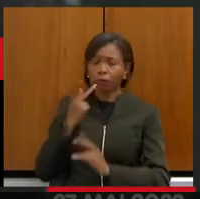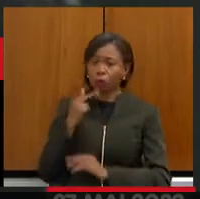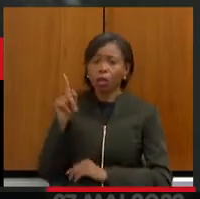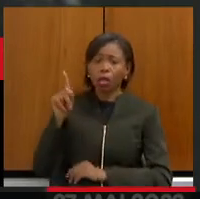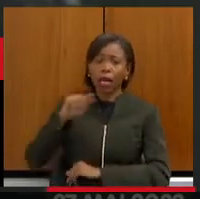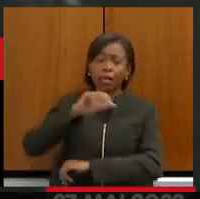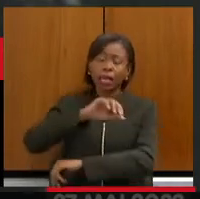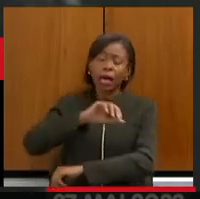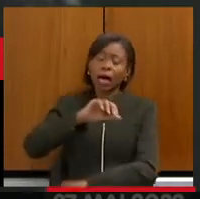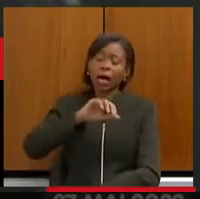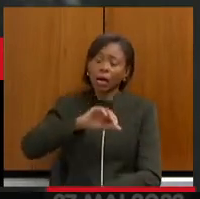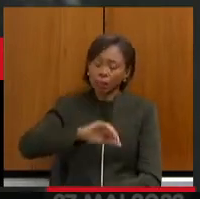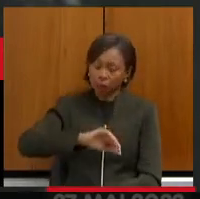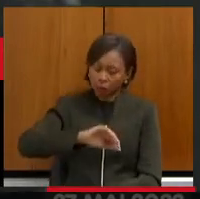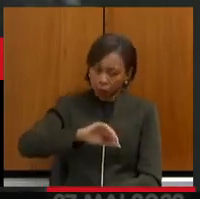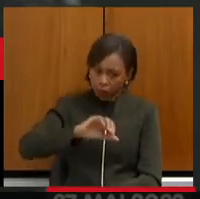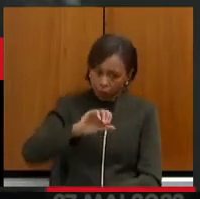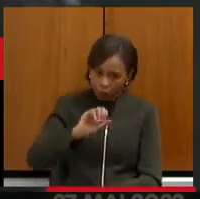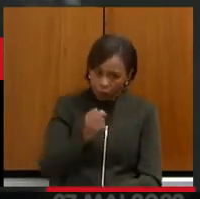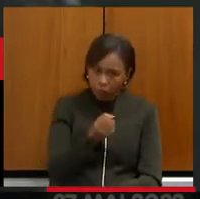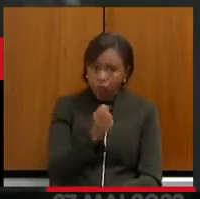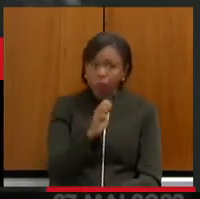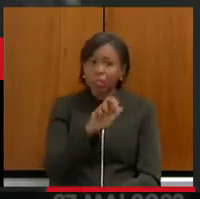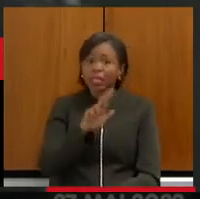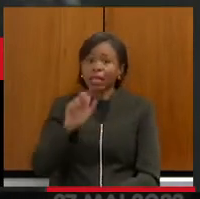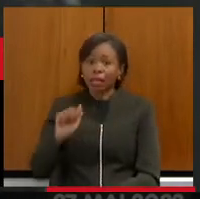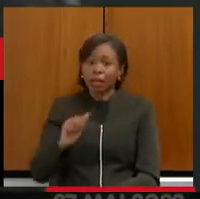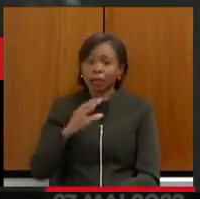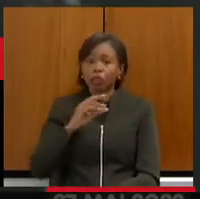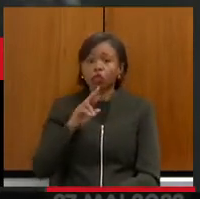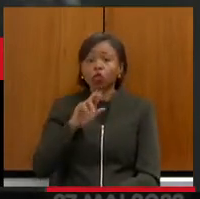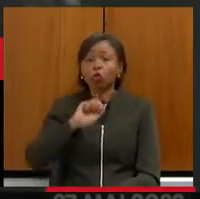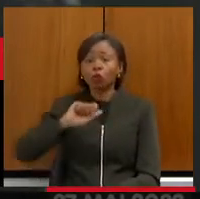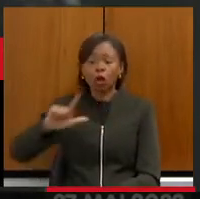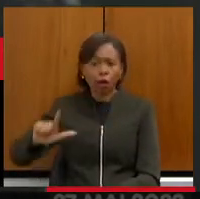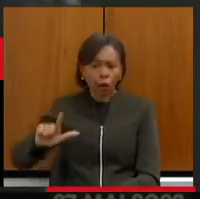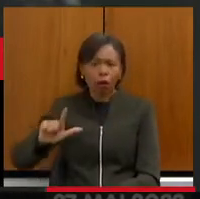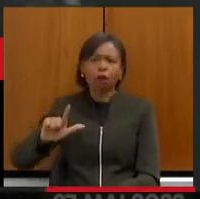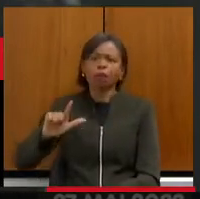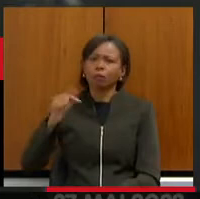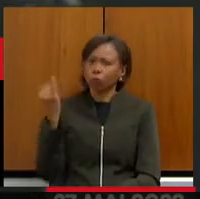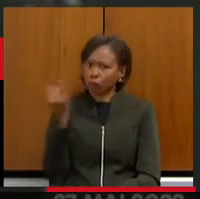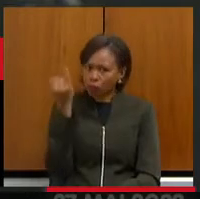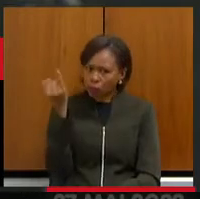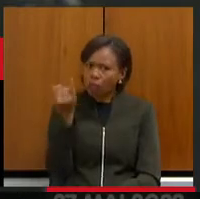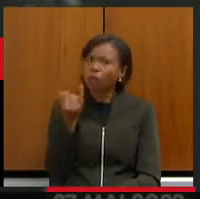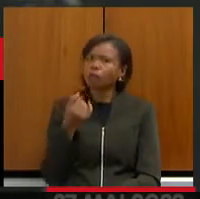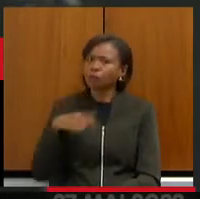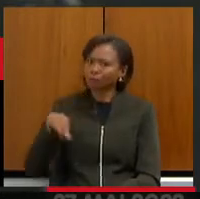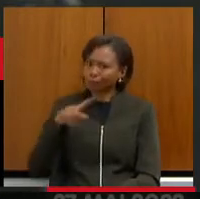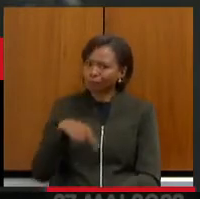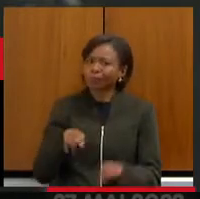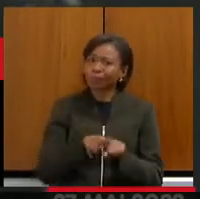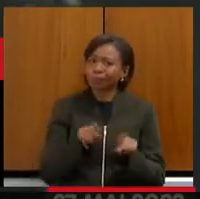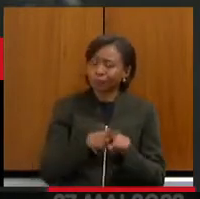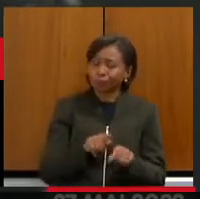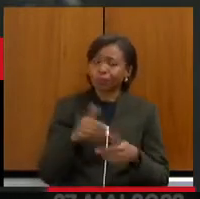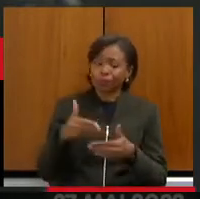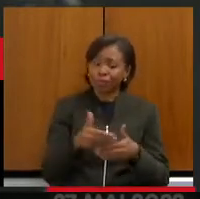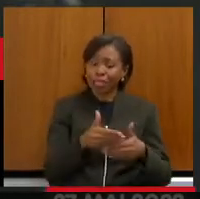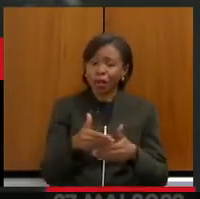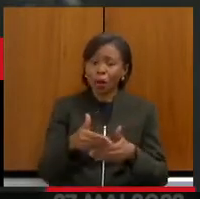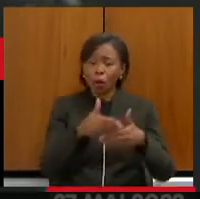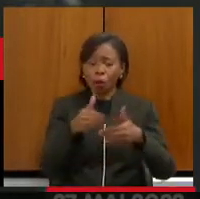do Curral e a gente também é Freeza essa luta né Nós mulheres atingidos por barragem não